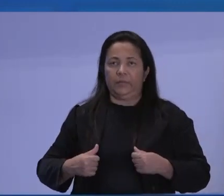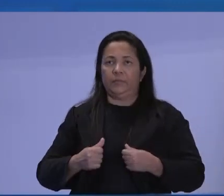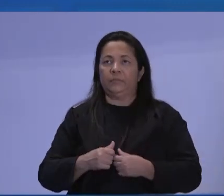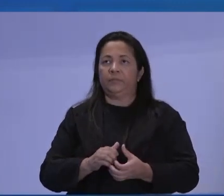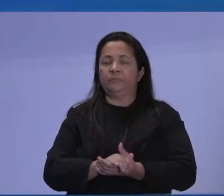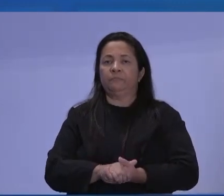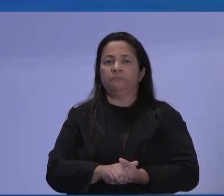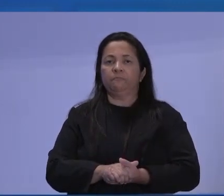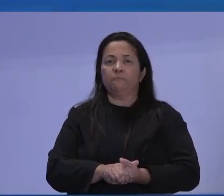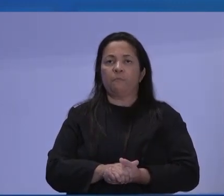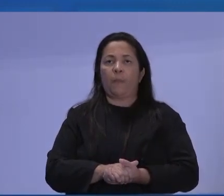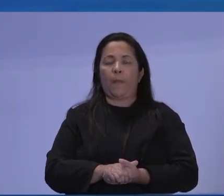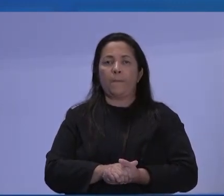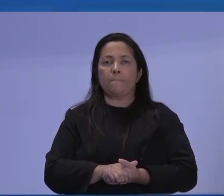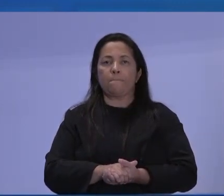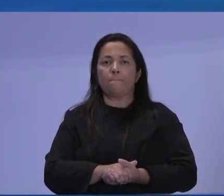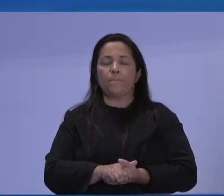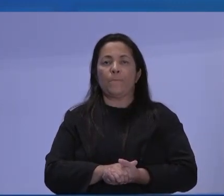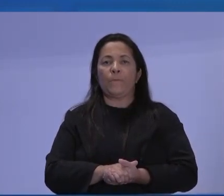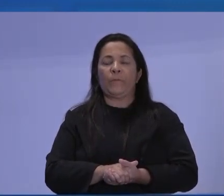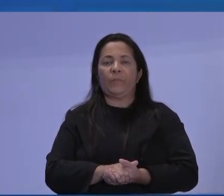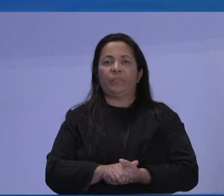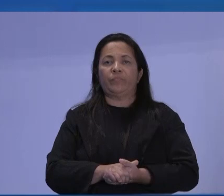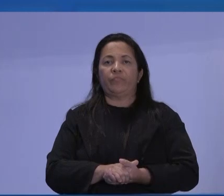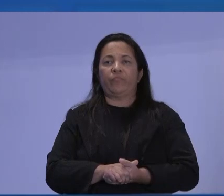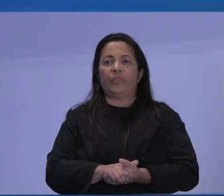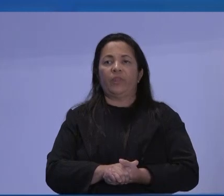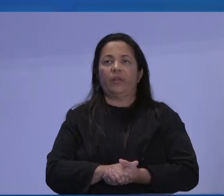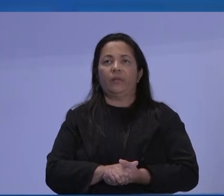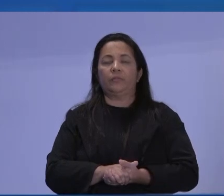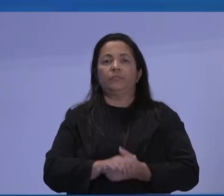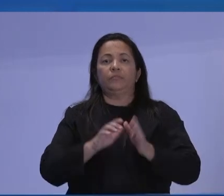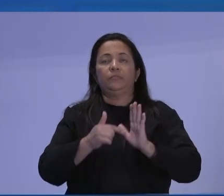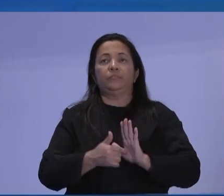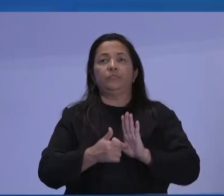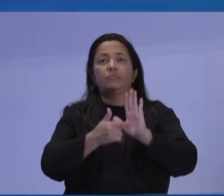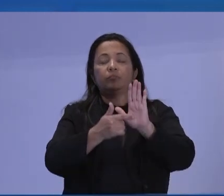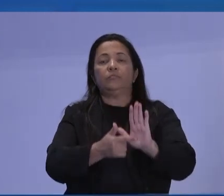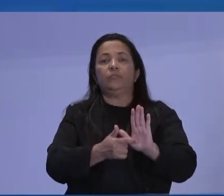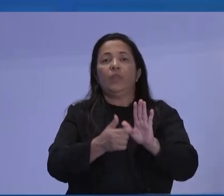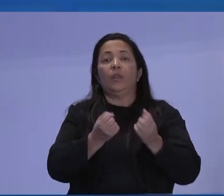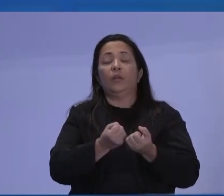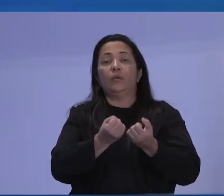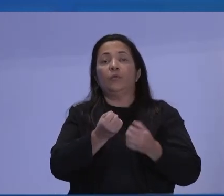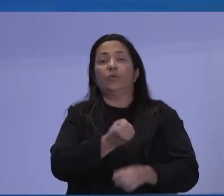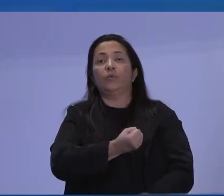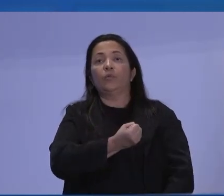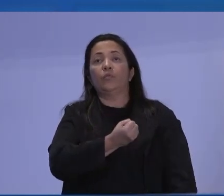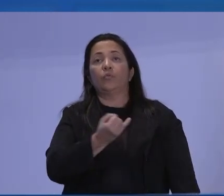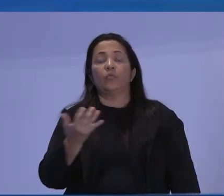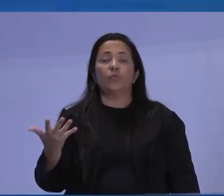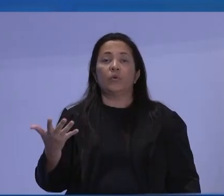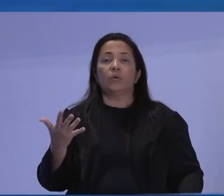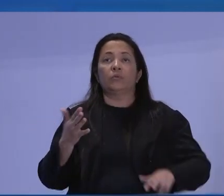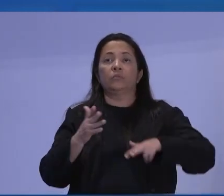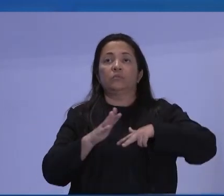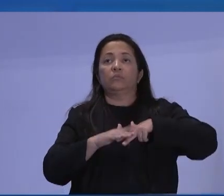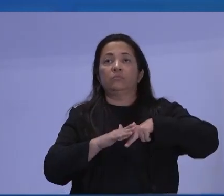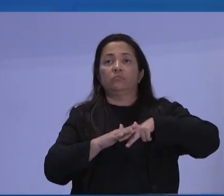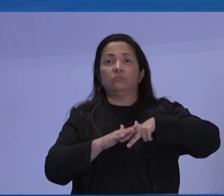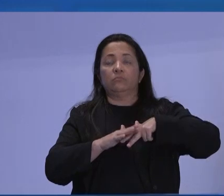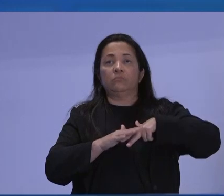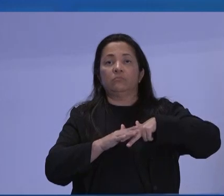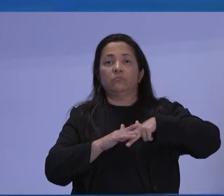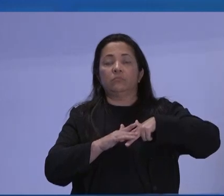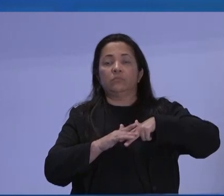Espera aí que eu voltei. Bom, e aqui a proporção de cura de casos. Gente, a proporção de cura de casos também não quer dizer